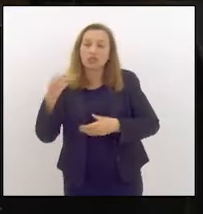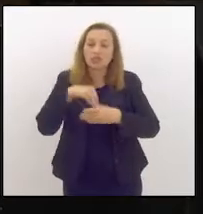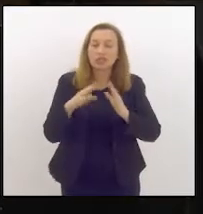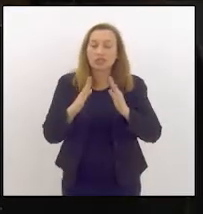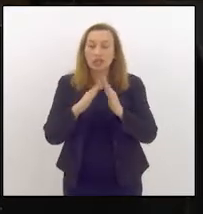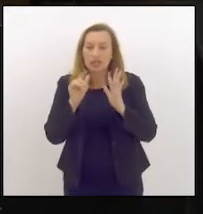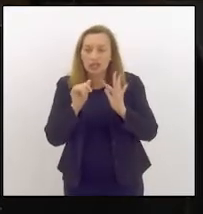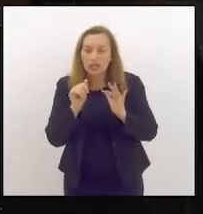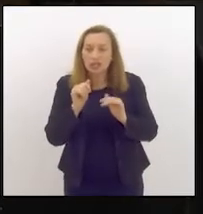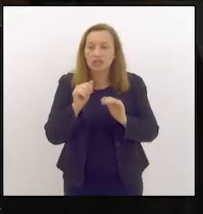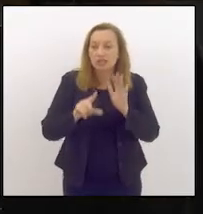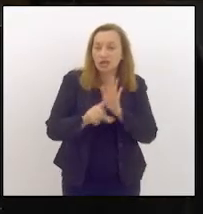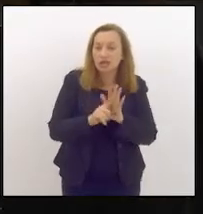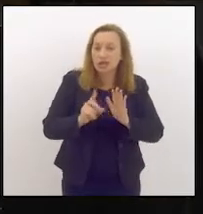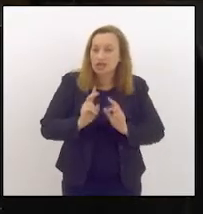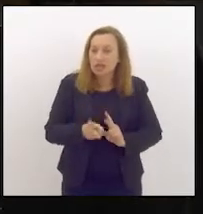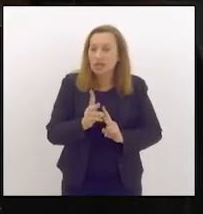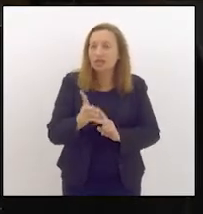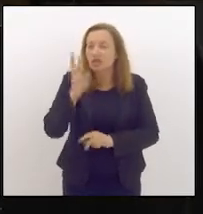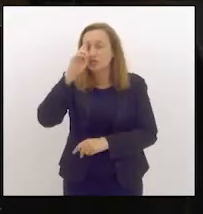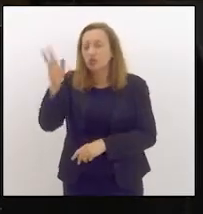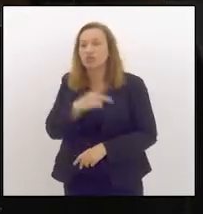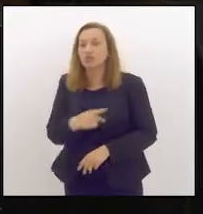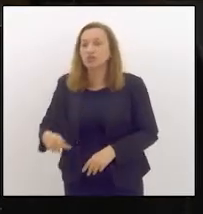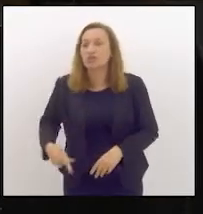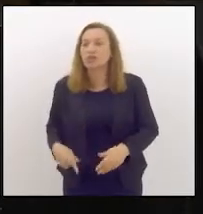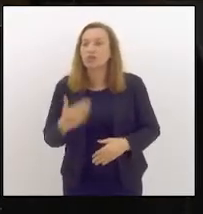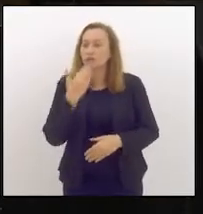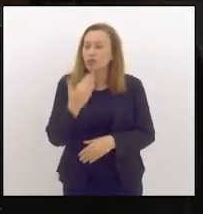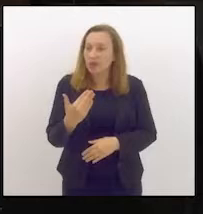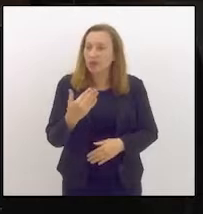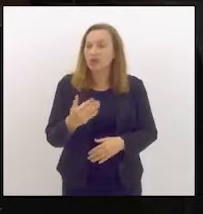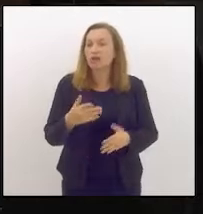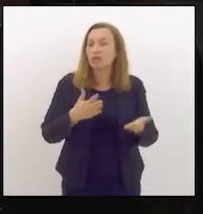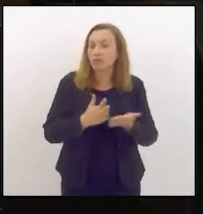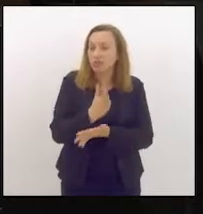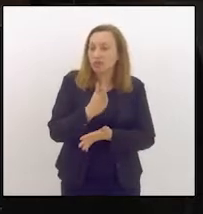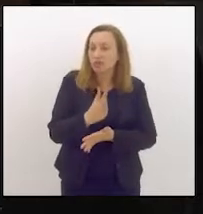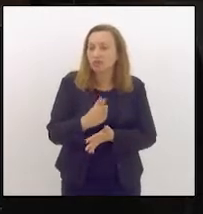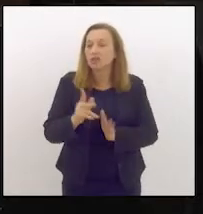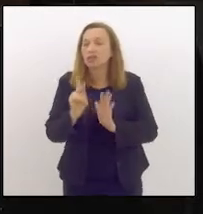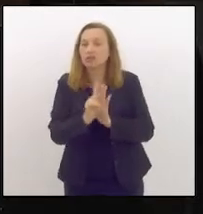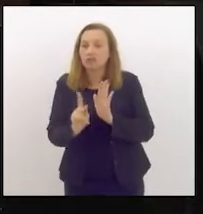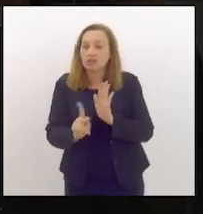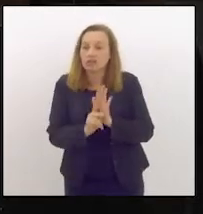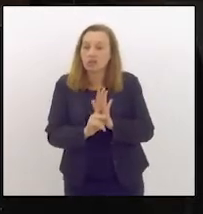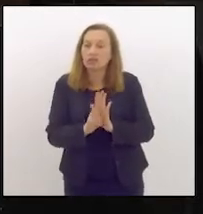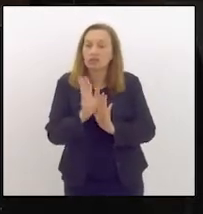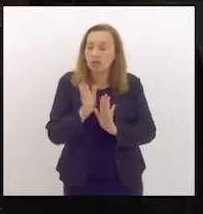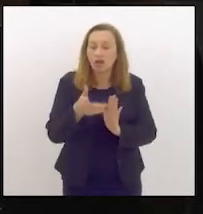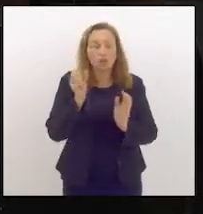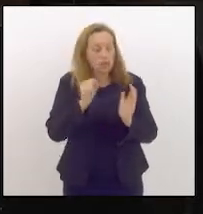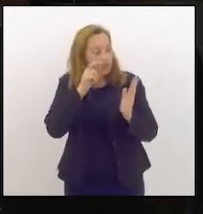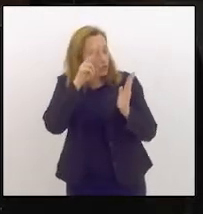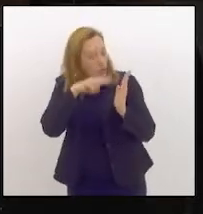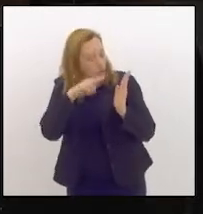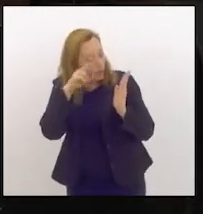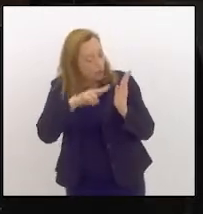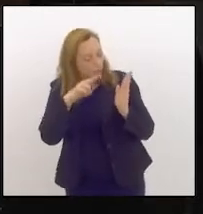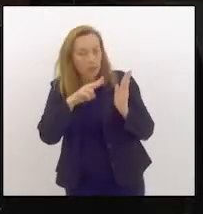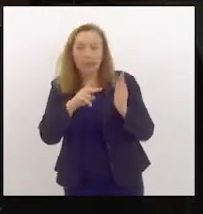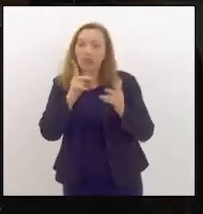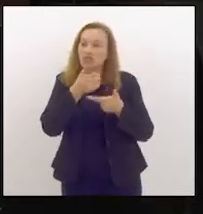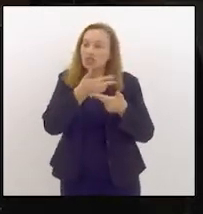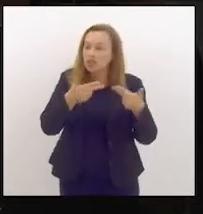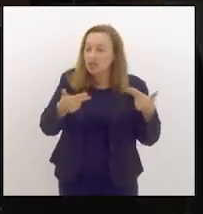casa Legislativa e seguimos por isso se o presidente Eu Peço aprovação deixe o projeto já pude olhar que